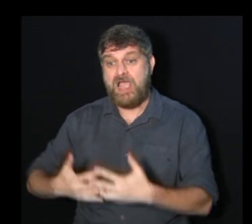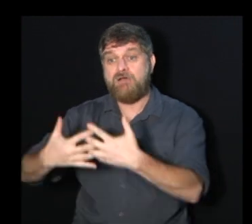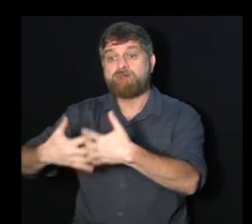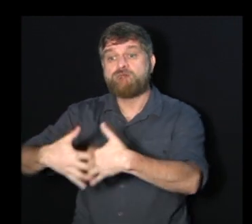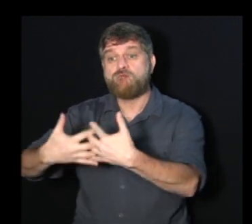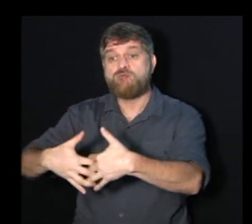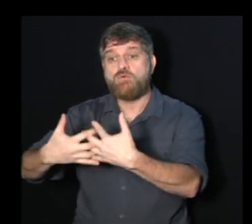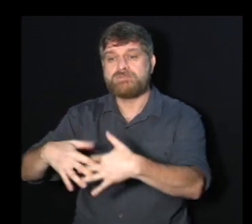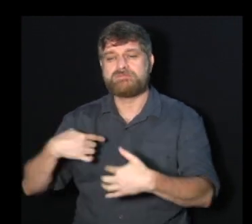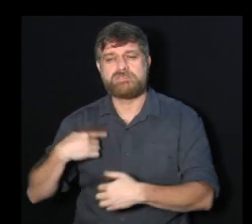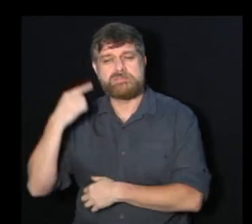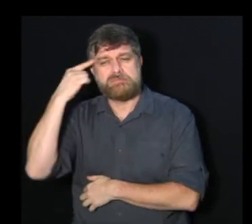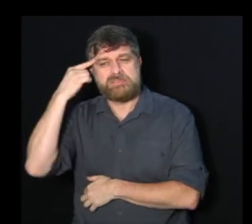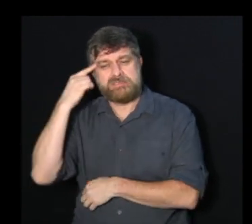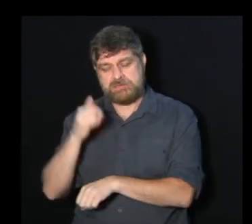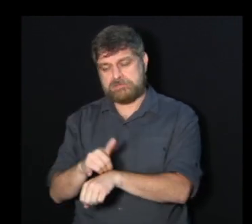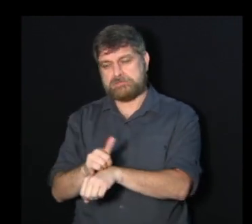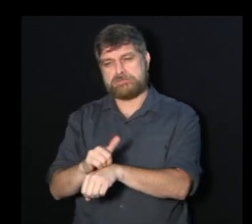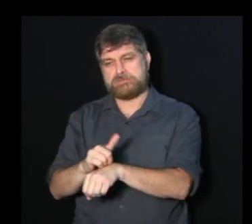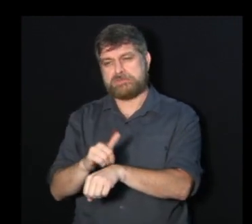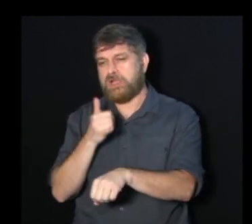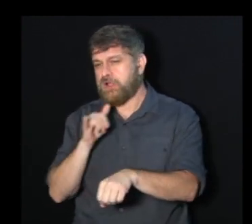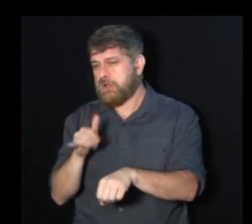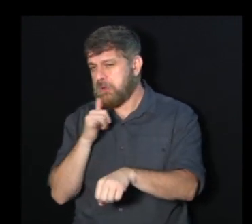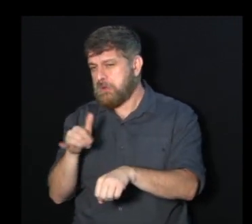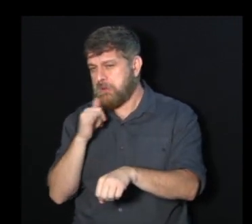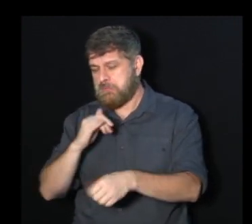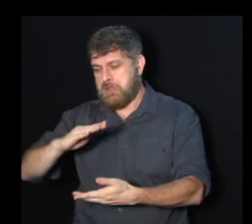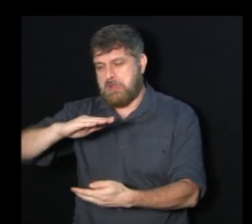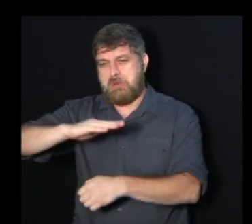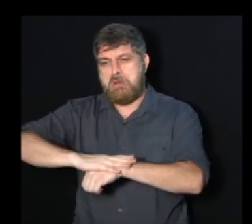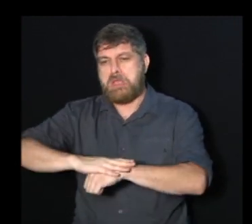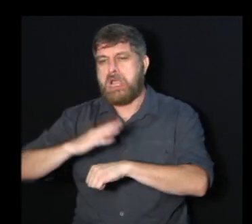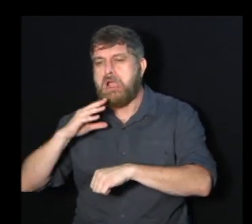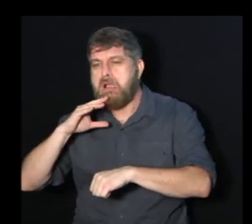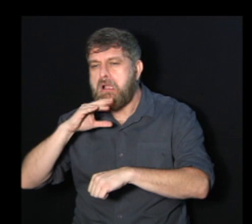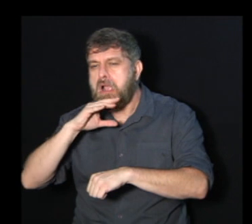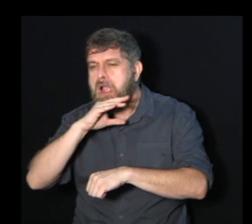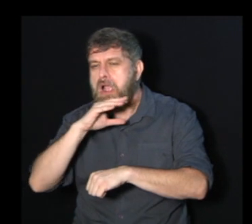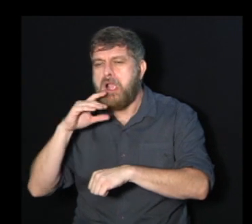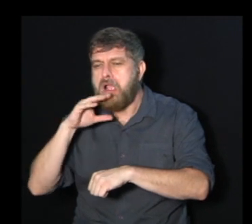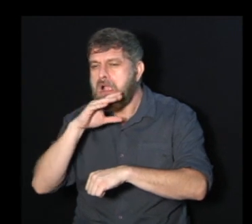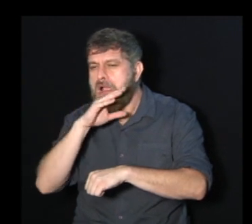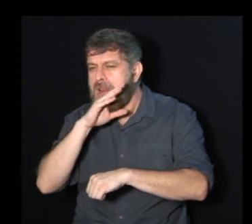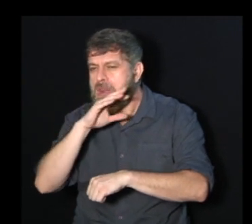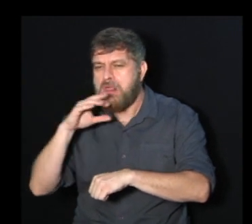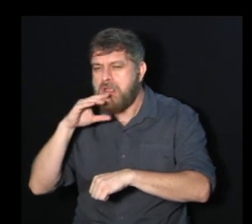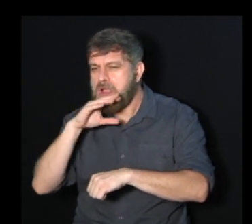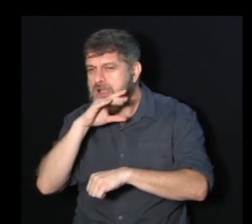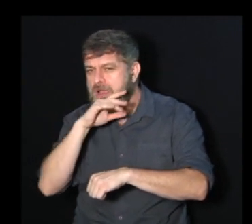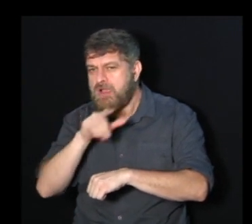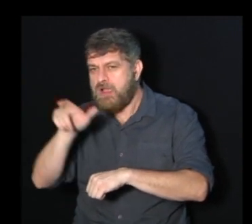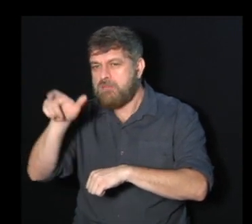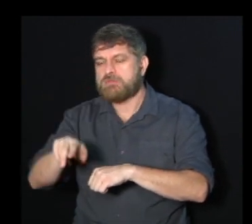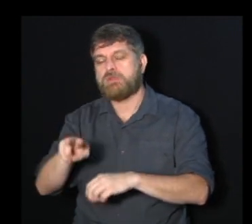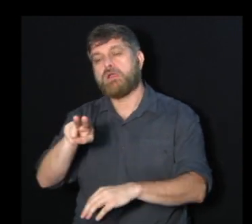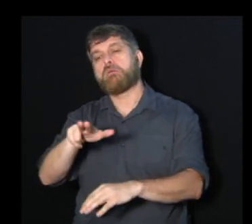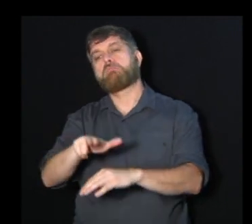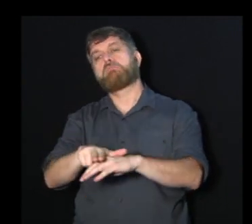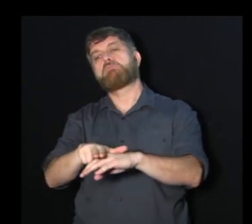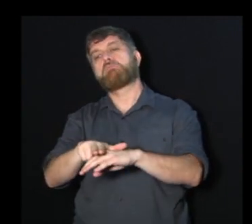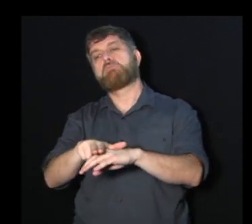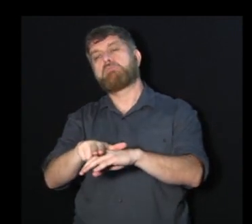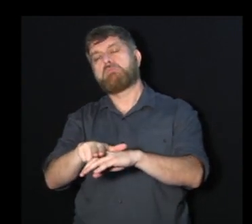gente ficar pensando que um choquinho, ou ondas curtas, ou, sei lá, qualquer aparelho que seja deixe essa pessoa passiva, ela não